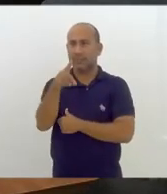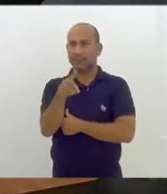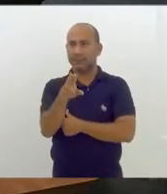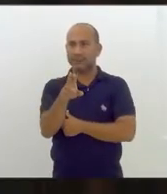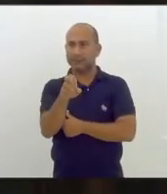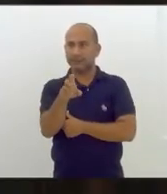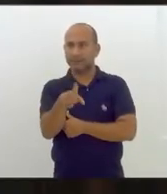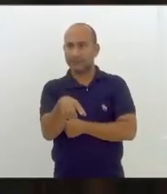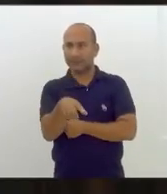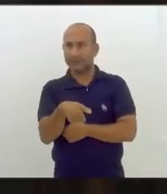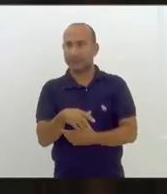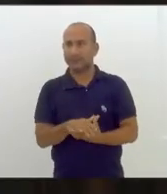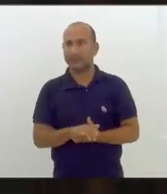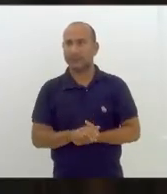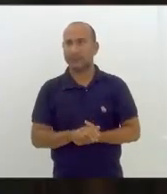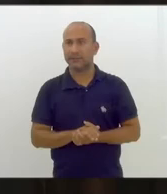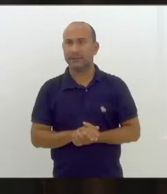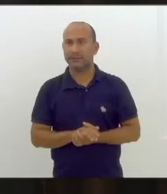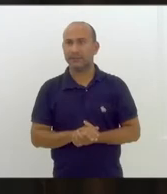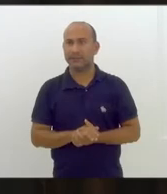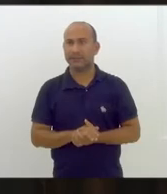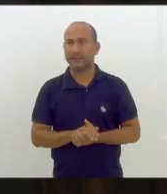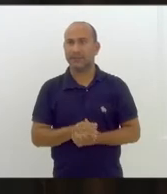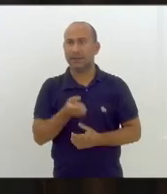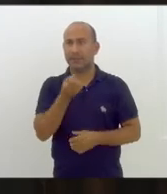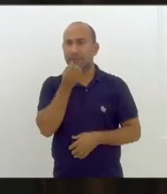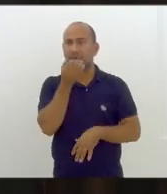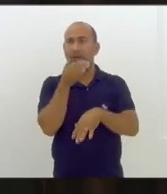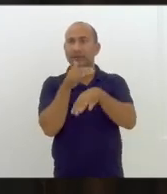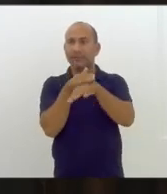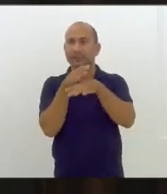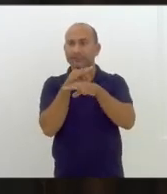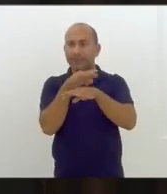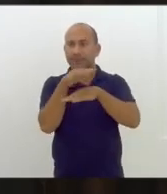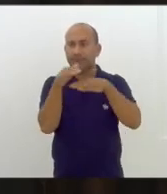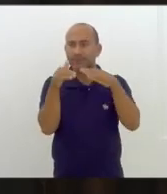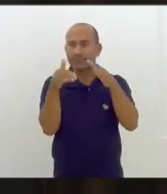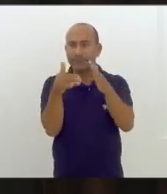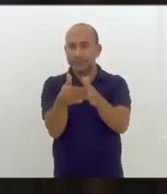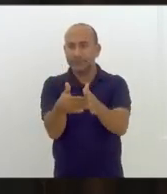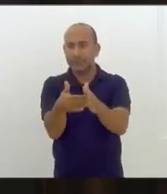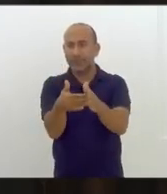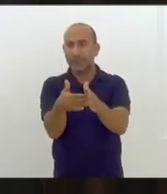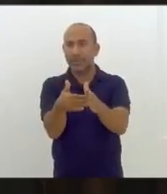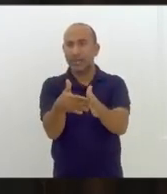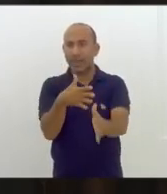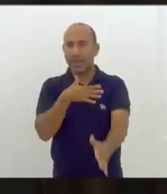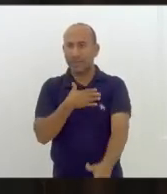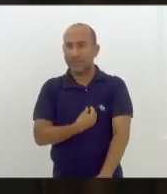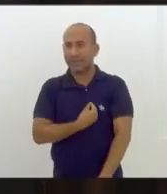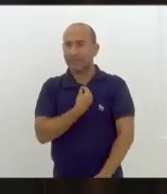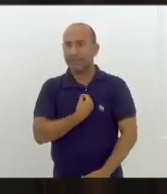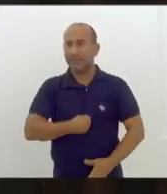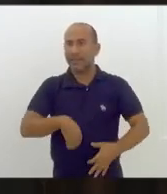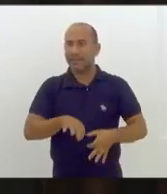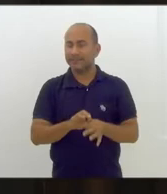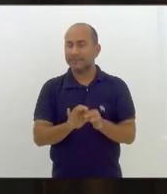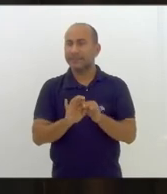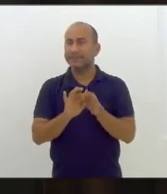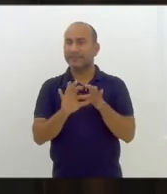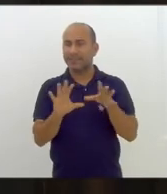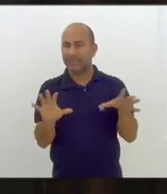Boa noite a... Tá aberto? Boa noite a todos. Eu vou me permitir quebrar o